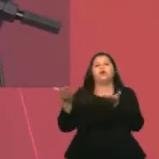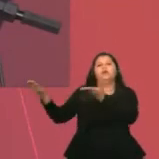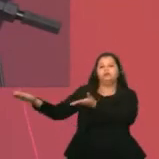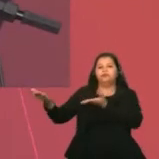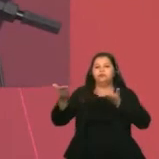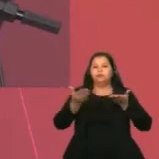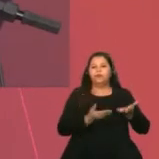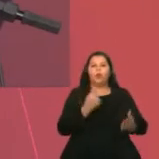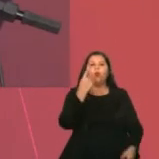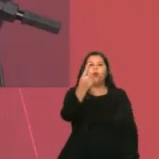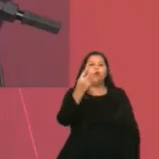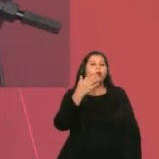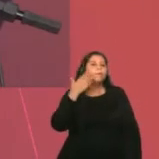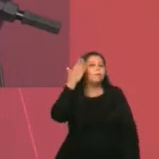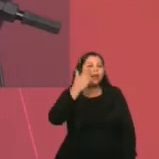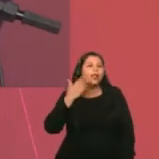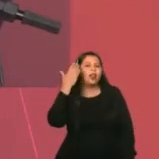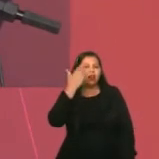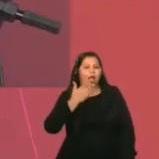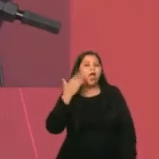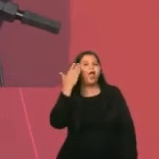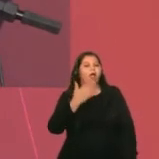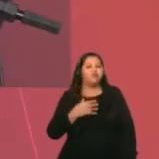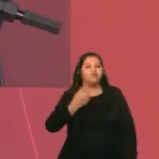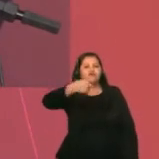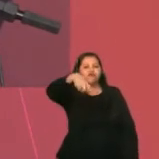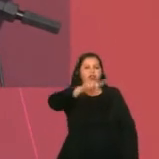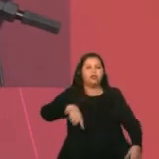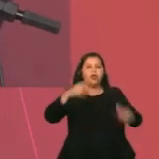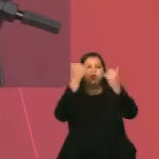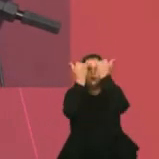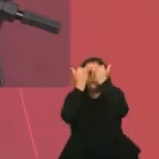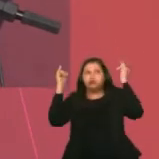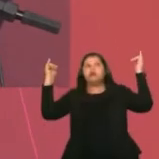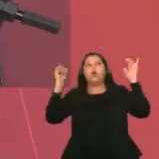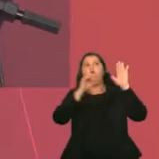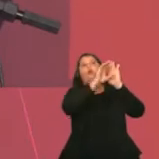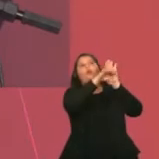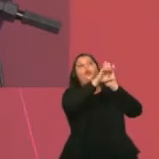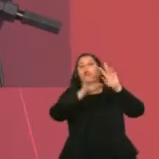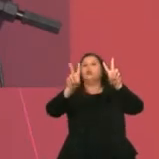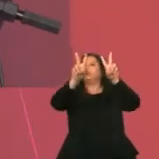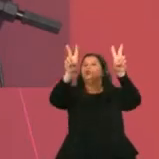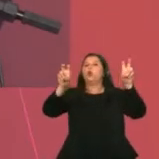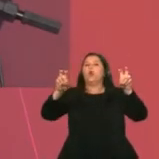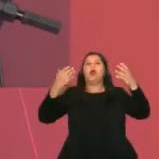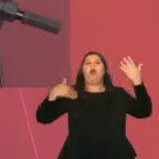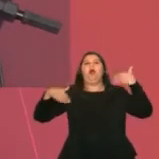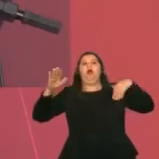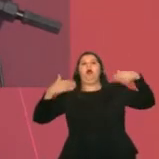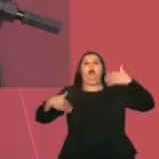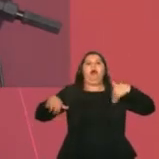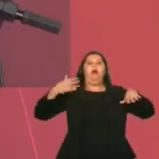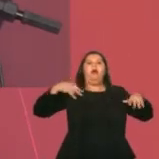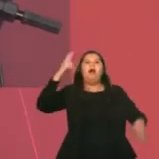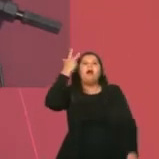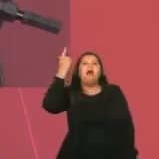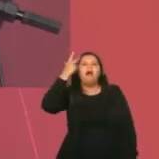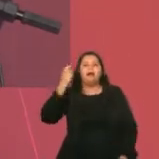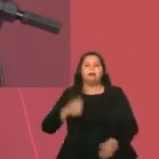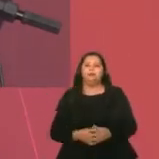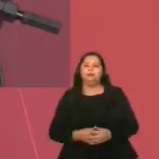o palco uma palestra que promete impactar ainda mais o seu conceito de lazer e eu diria